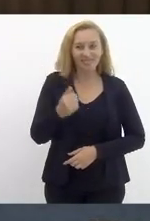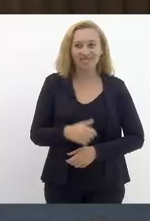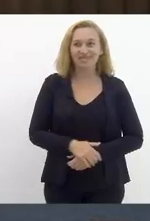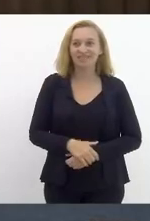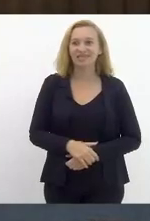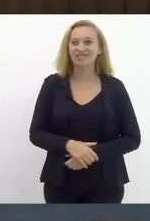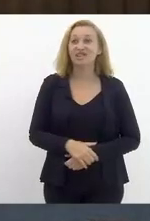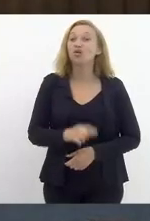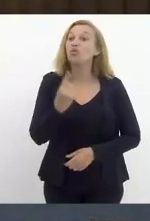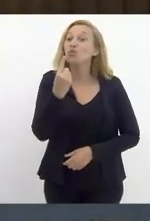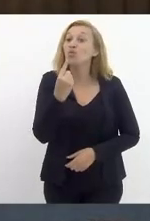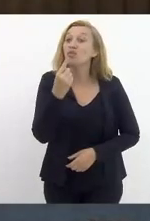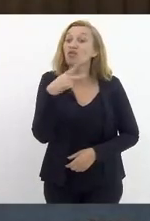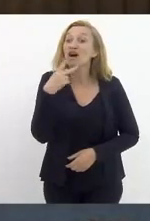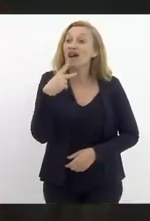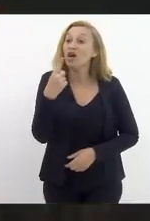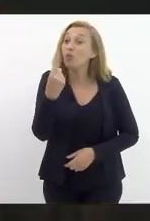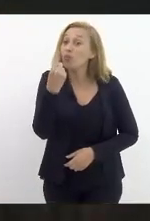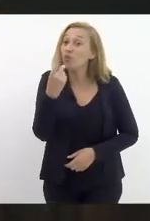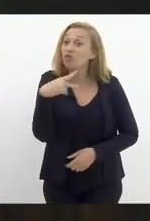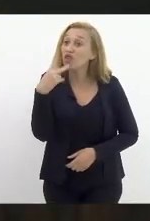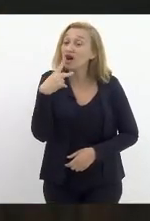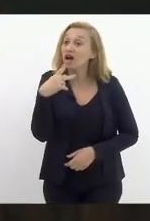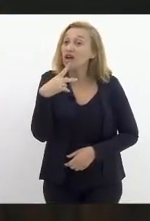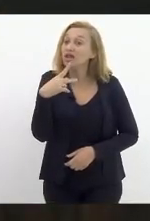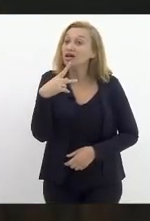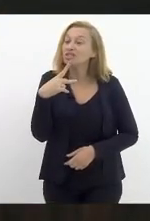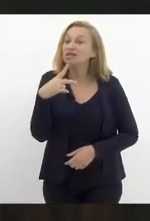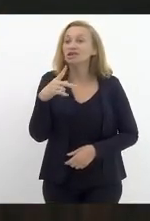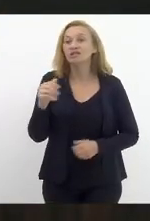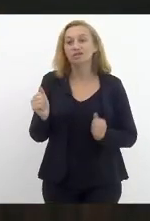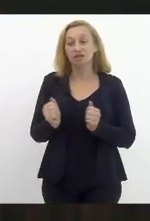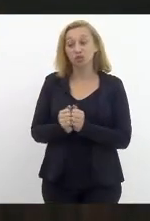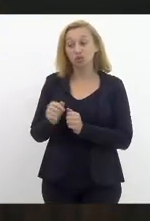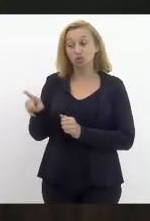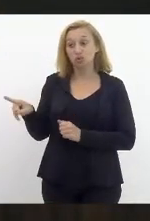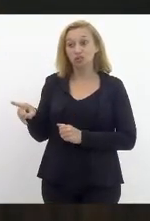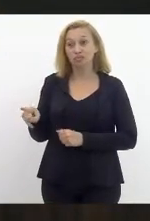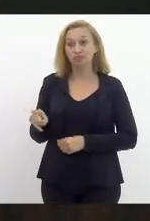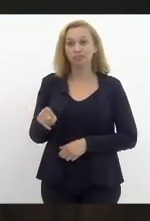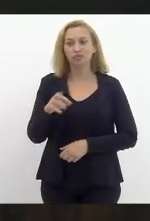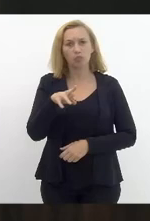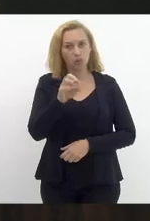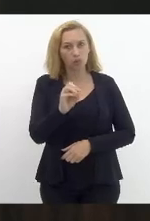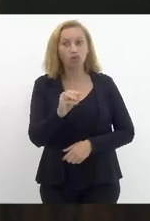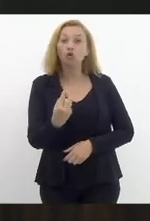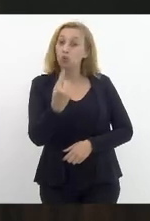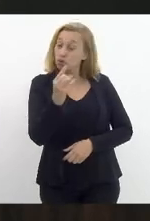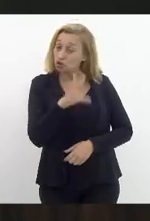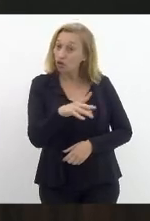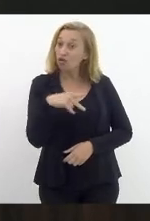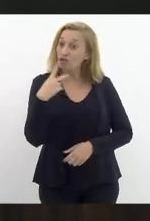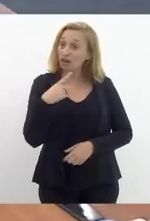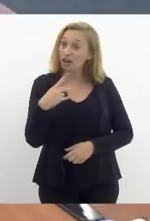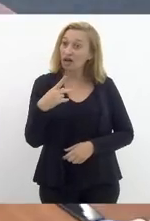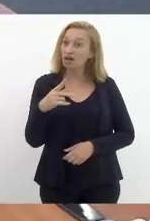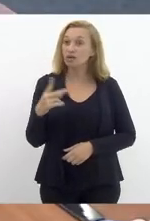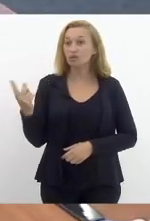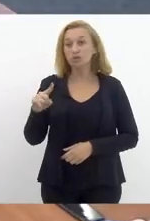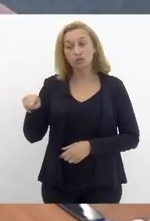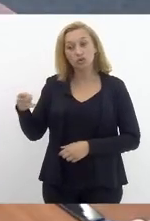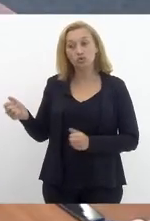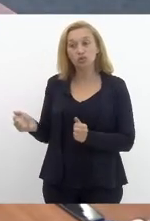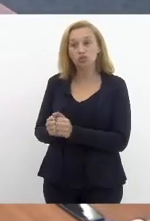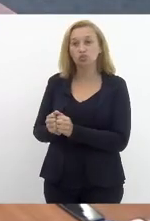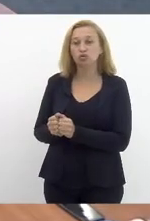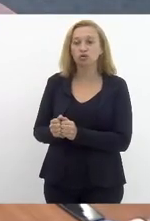Mas, ó, um fala, mas o resto fica aqui, o restante fica aqui, ó. Ô, Bruno... Um fala, mas o restante fica junto aqui, porque